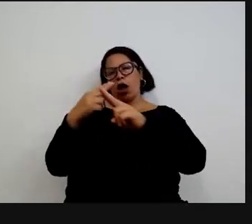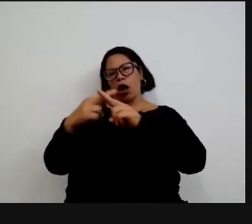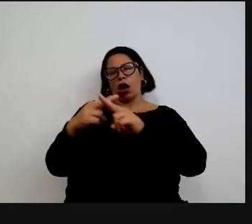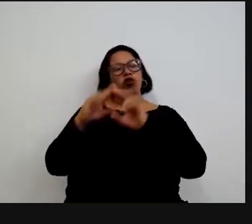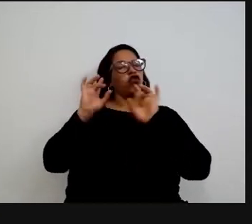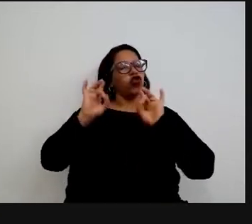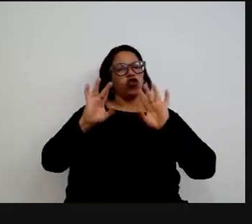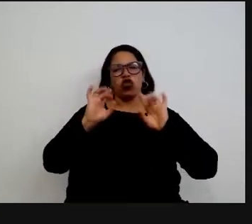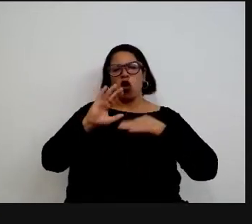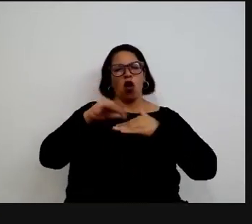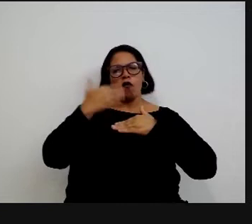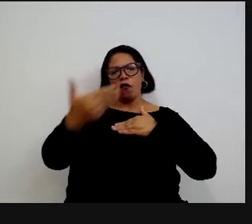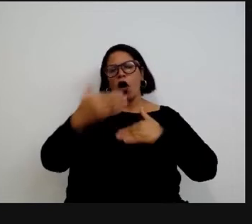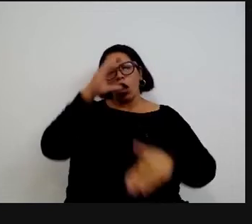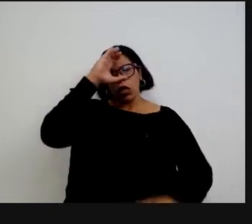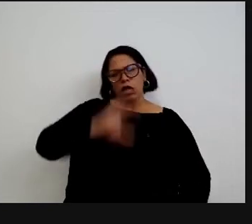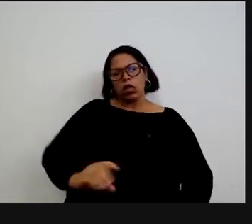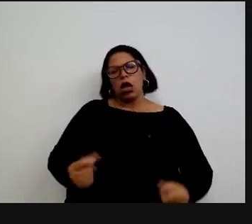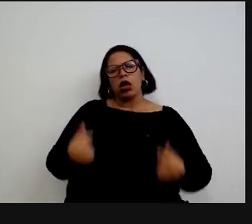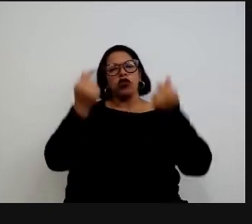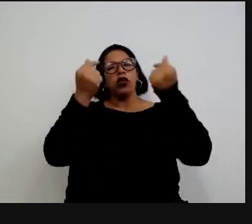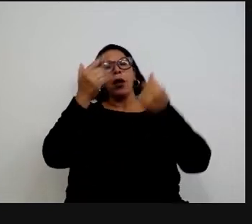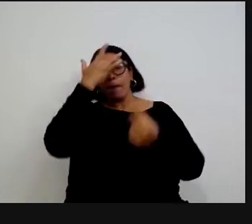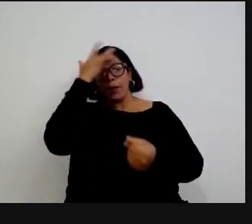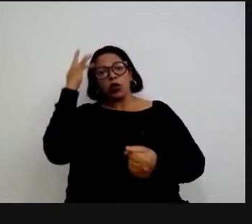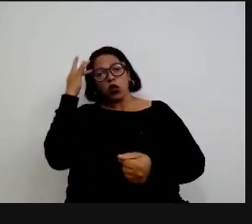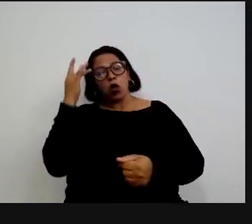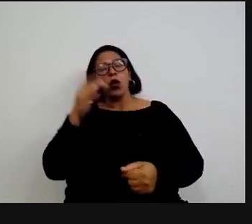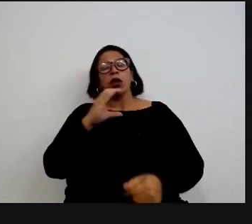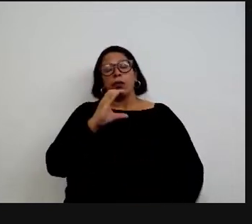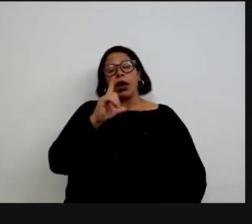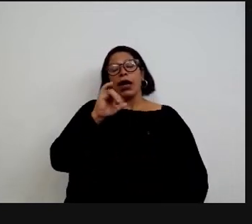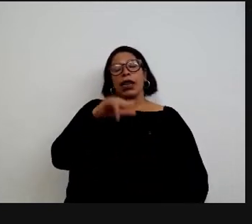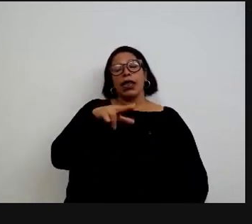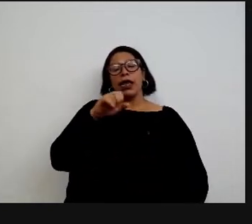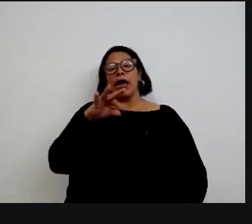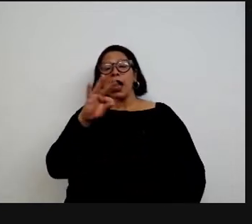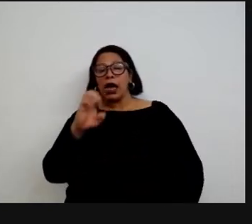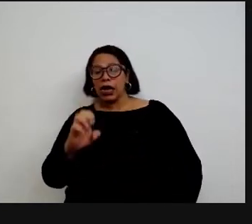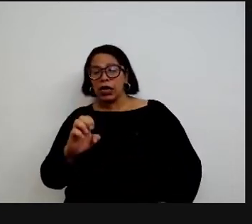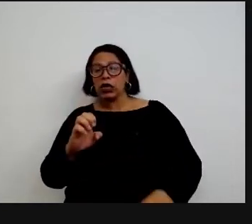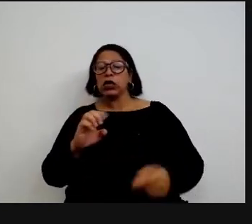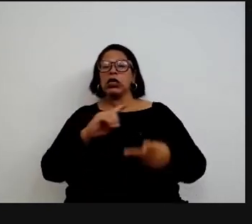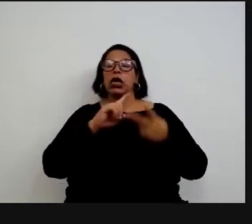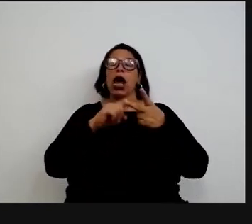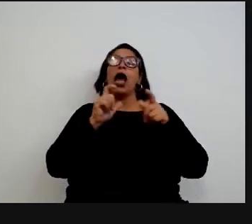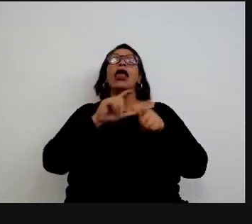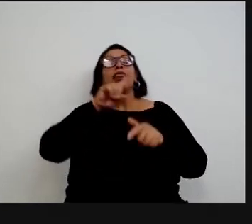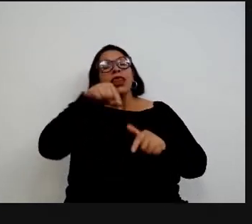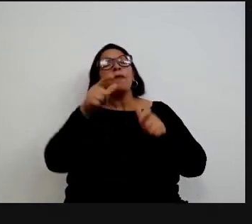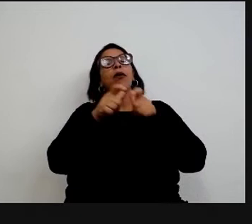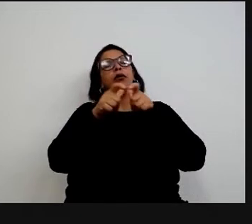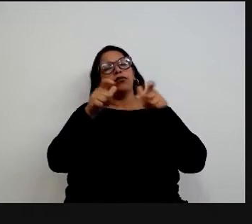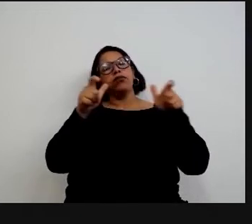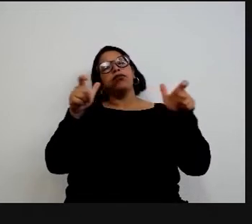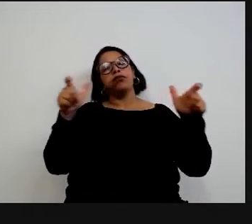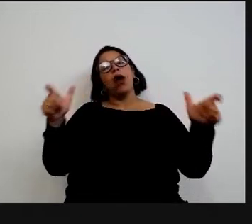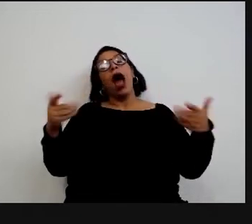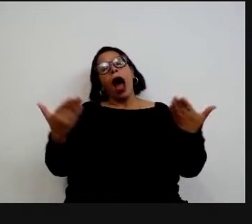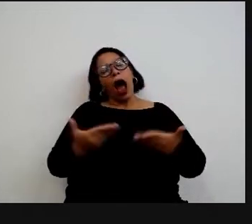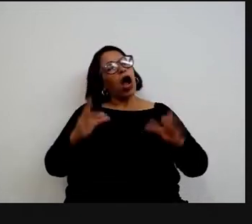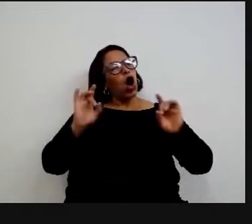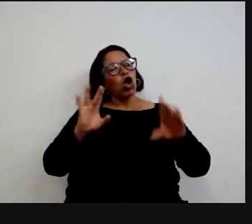já para cidadania financeira dos clientes. Então, a gente espera aí que, com o passar do tempo, a gente expanda mais esses limites,